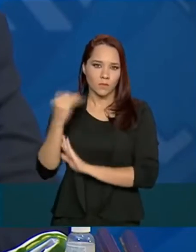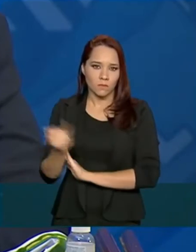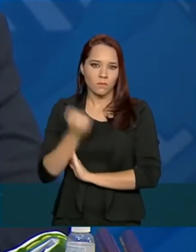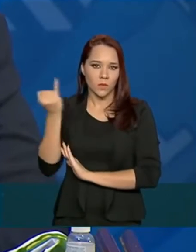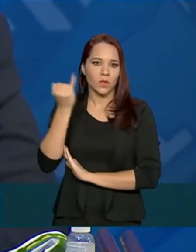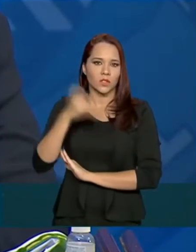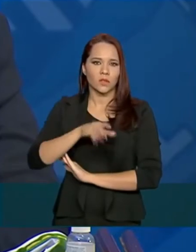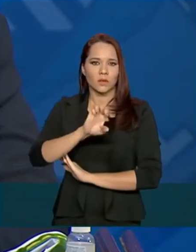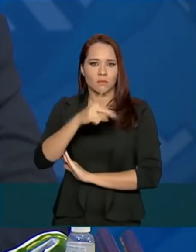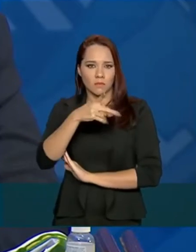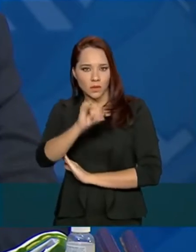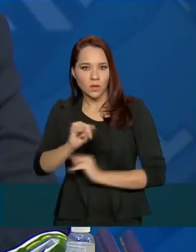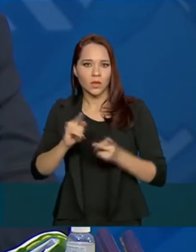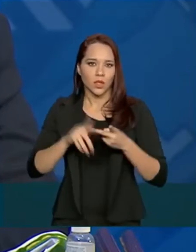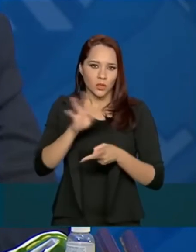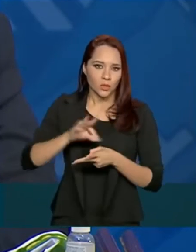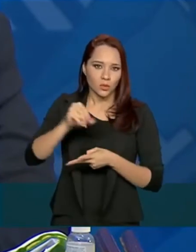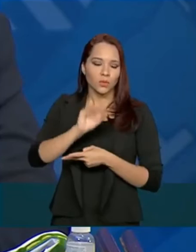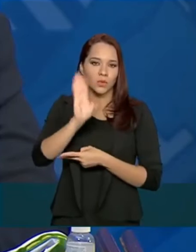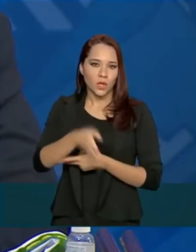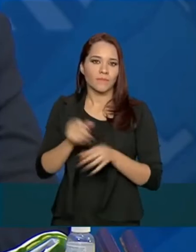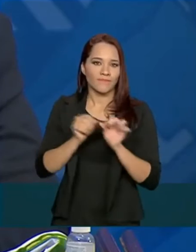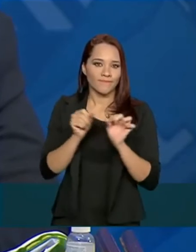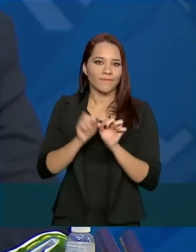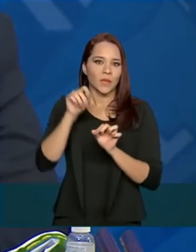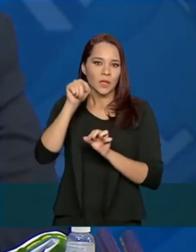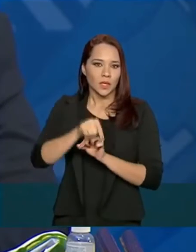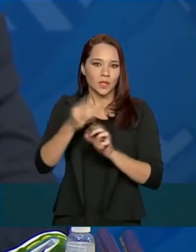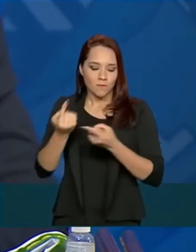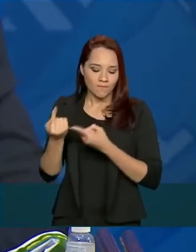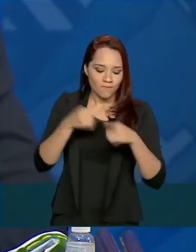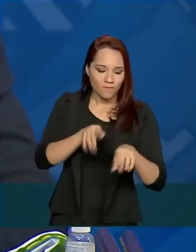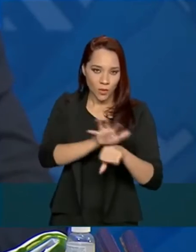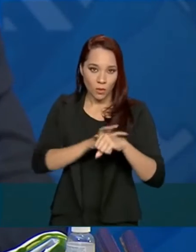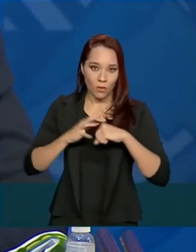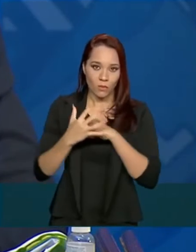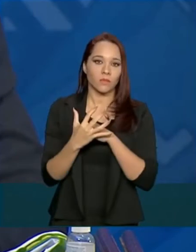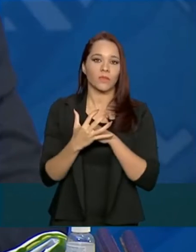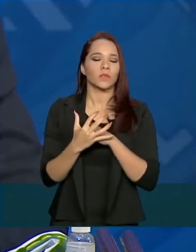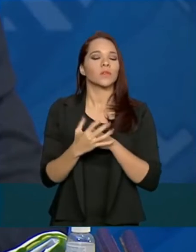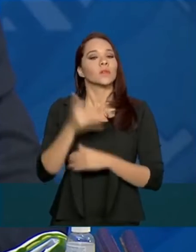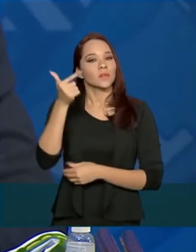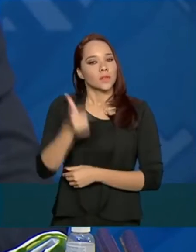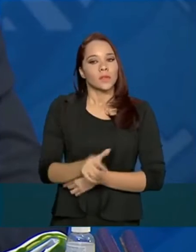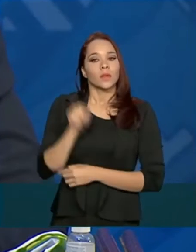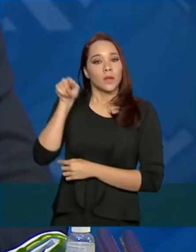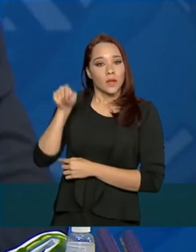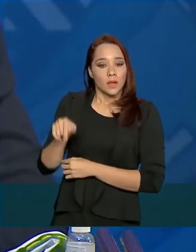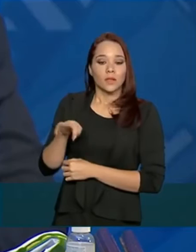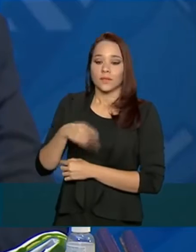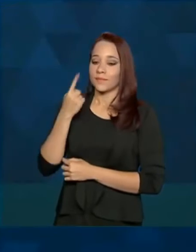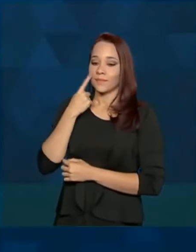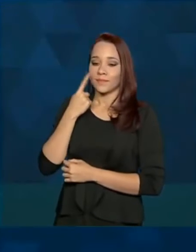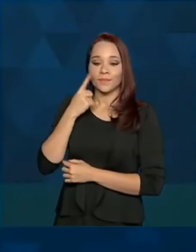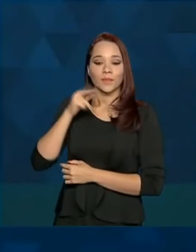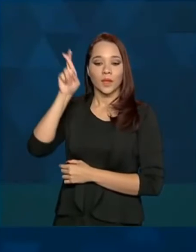de EPIs, de tudo que tem sido feito no enfrentamento da Covid-19. De novo, essa aí a gente está vendo